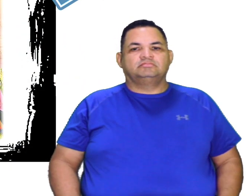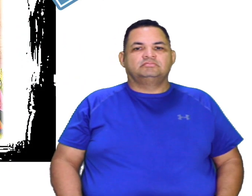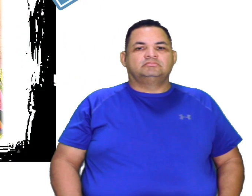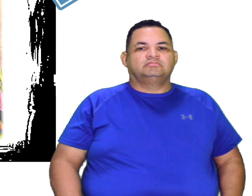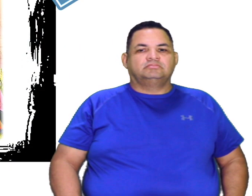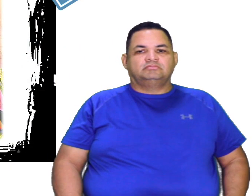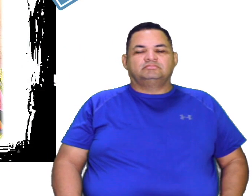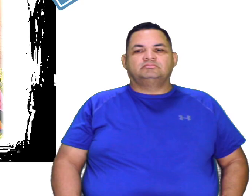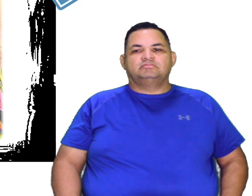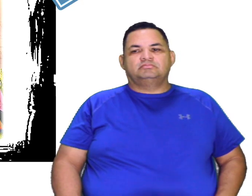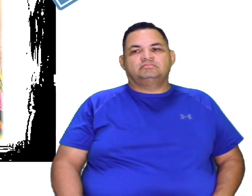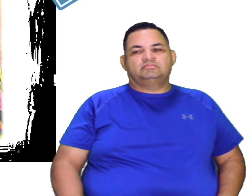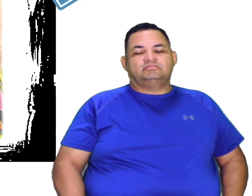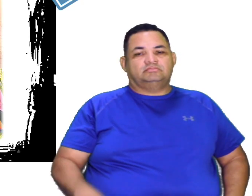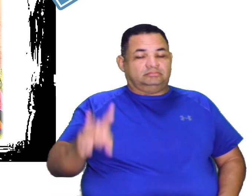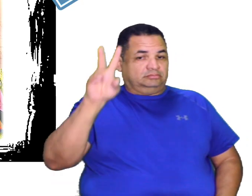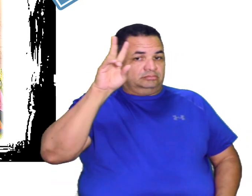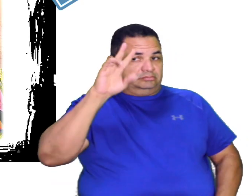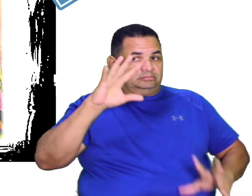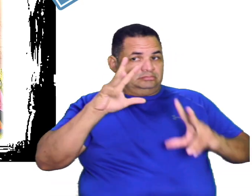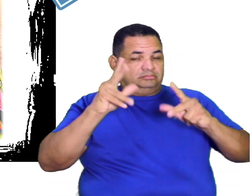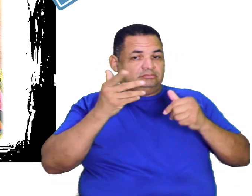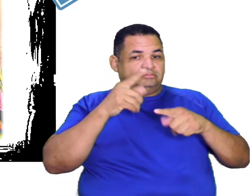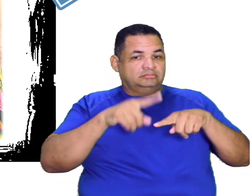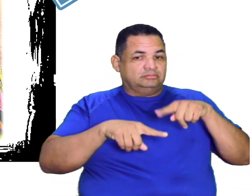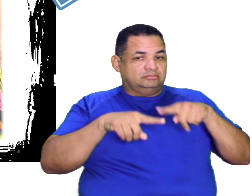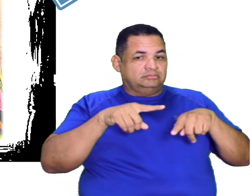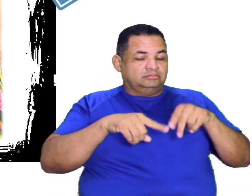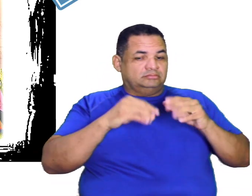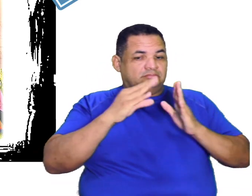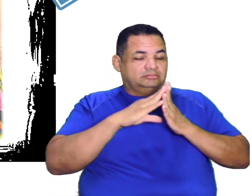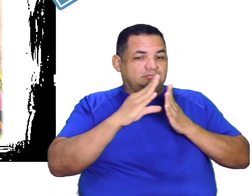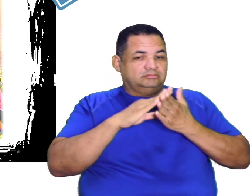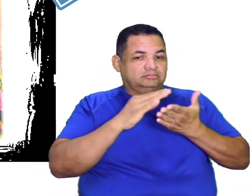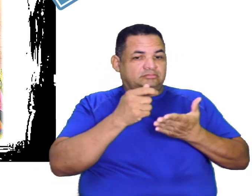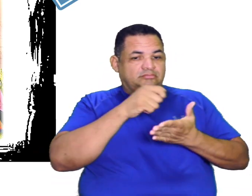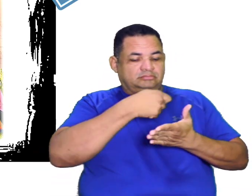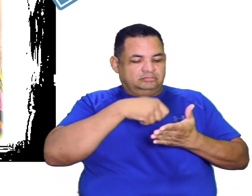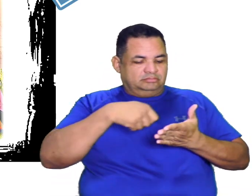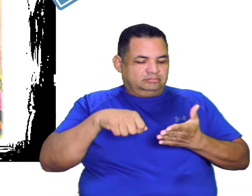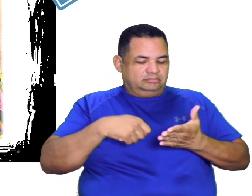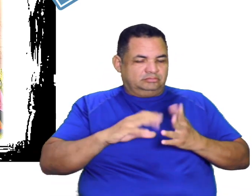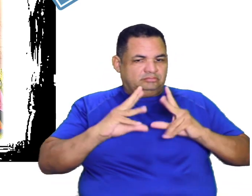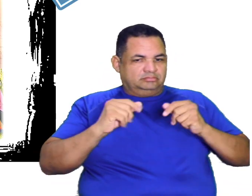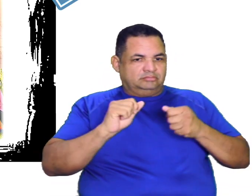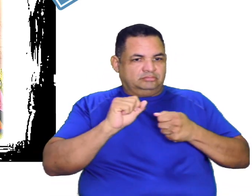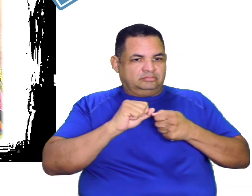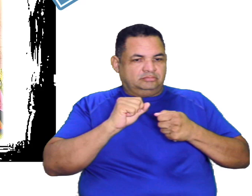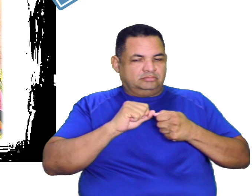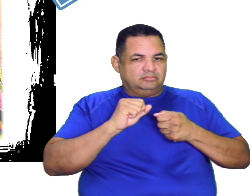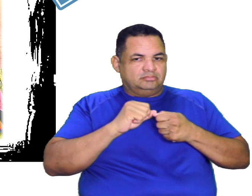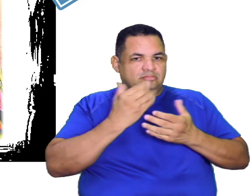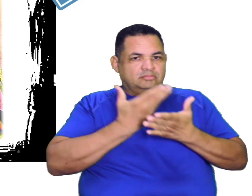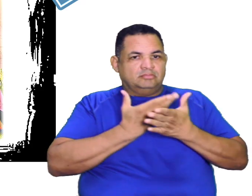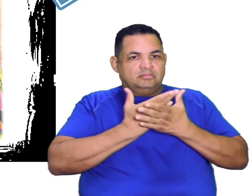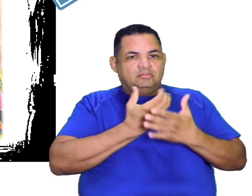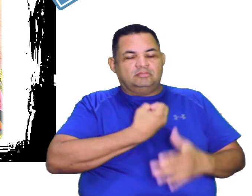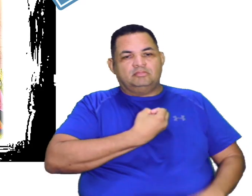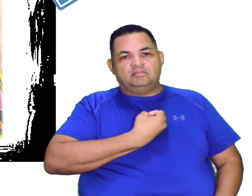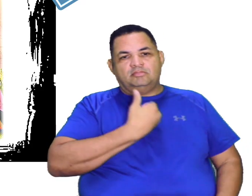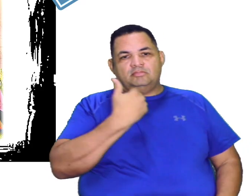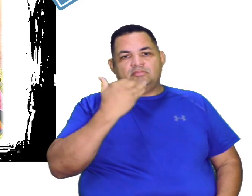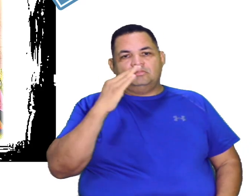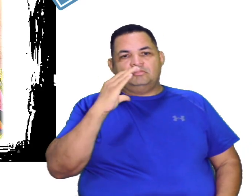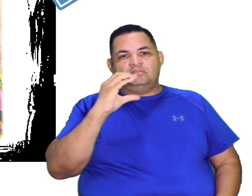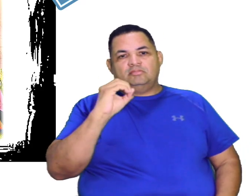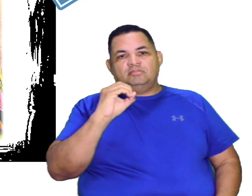de olhar todo o seu material, principalmente aqueles mapas mentais que nós fizemos aí, tá bom? Aula 10, lesões